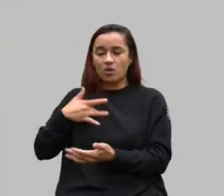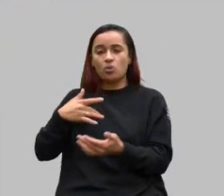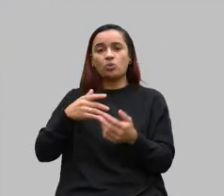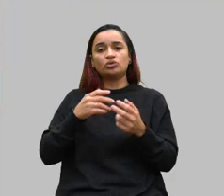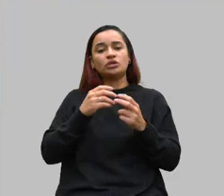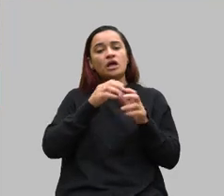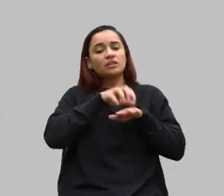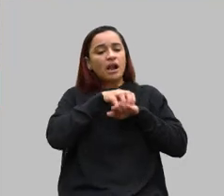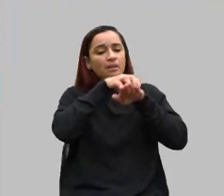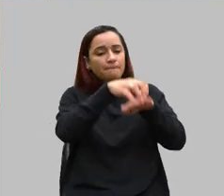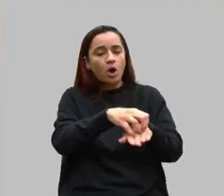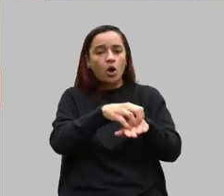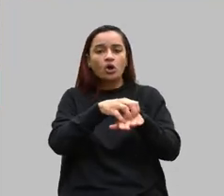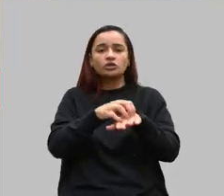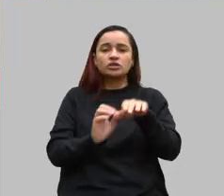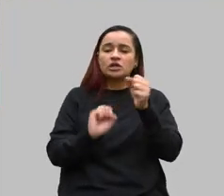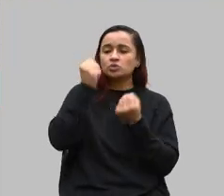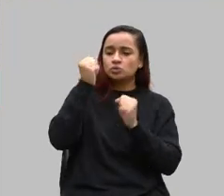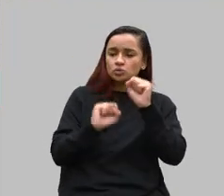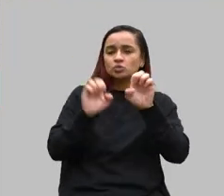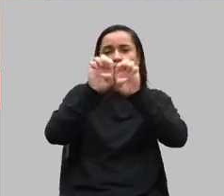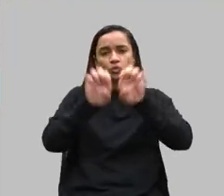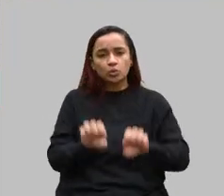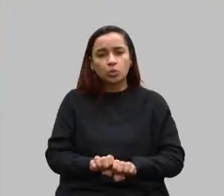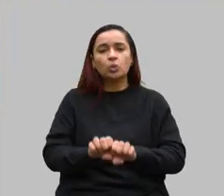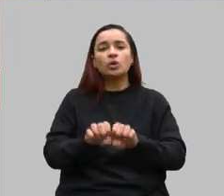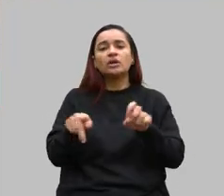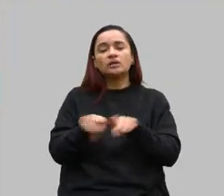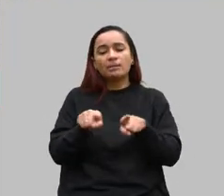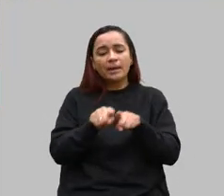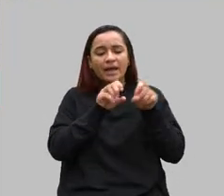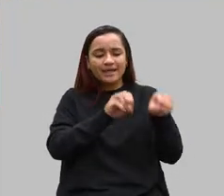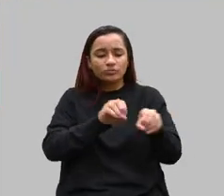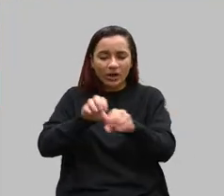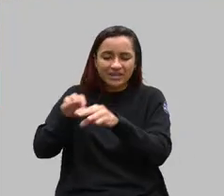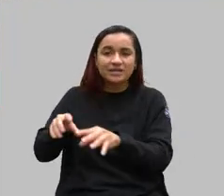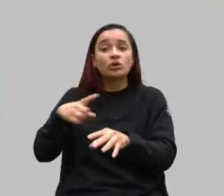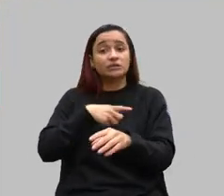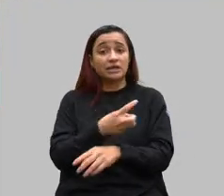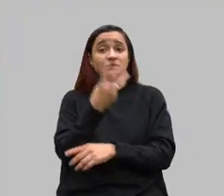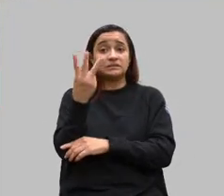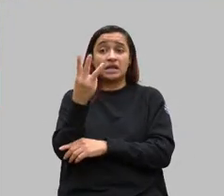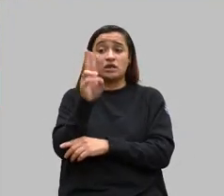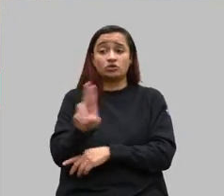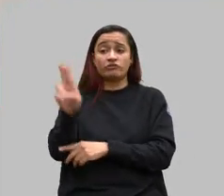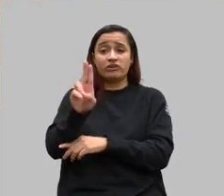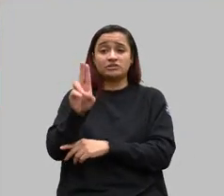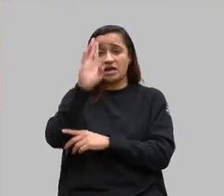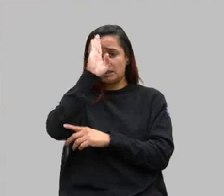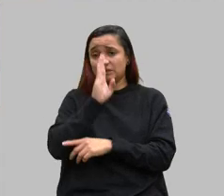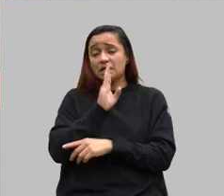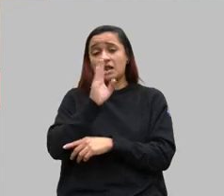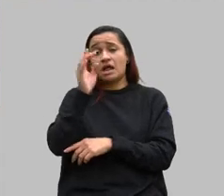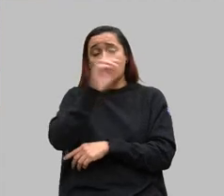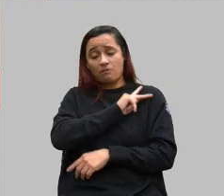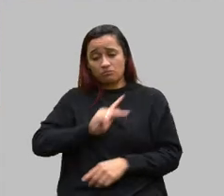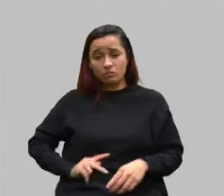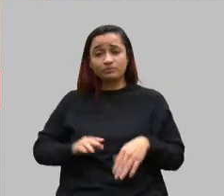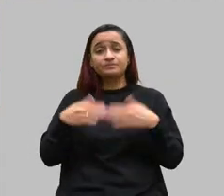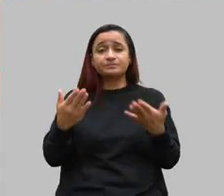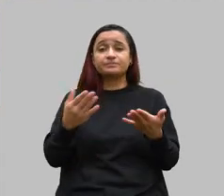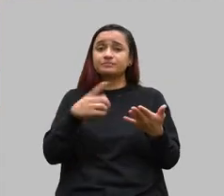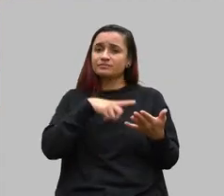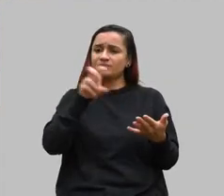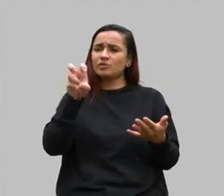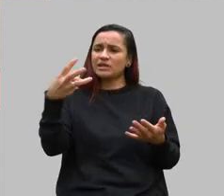infraestrutura da educação já que somos um polo Educacional também com três universidades públicas de 53 municípios participo dessa